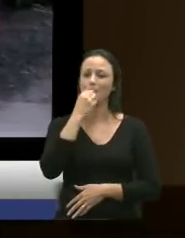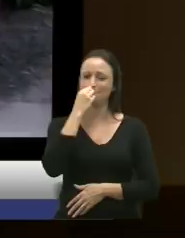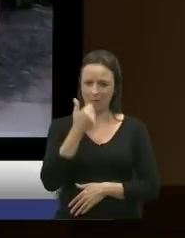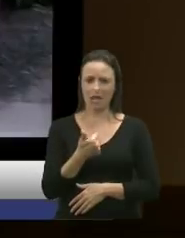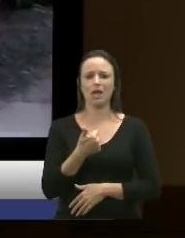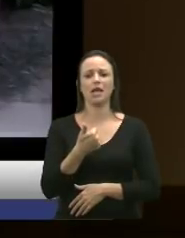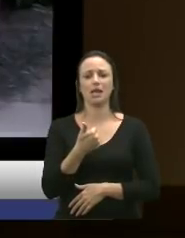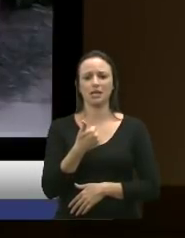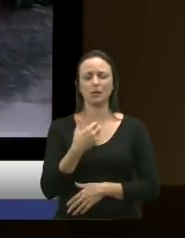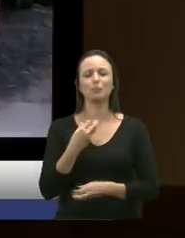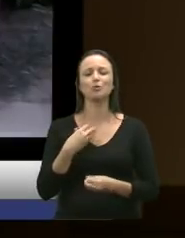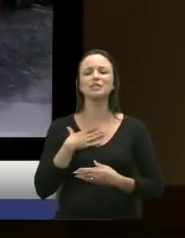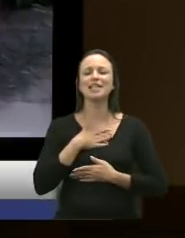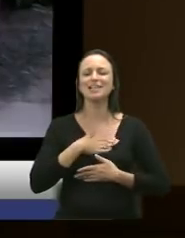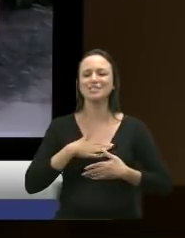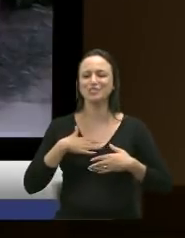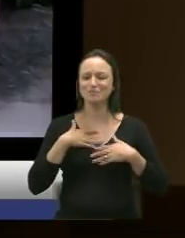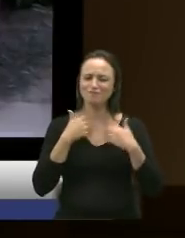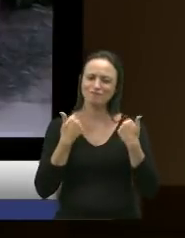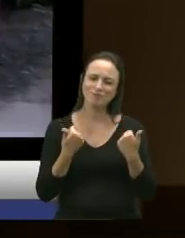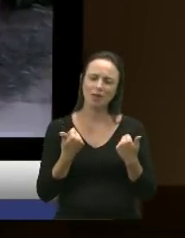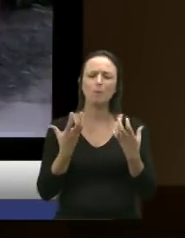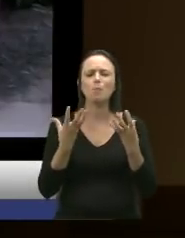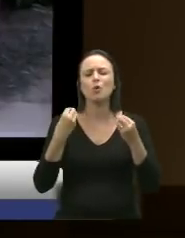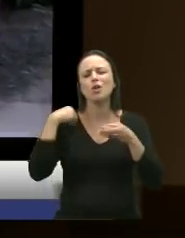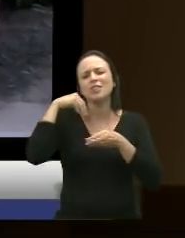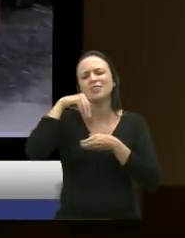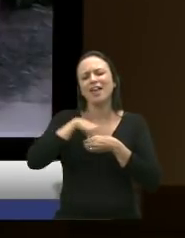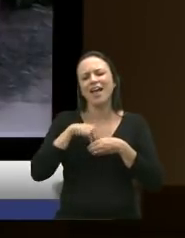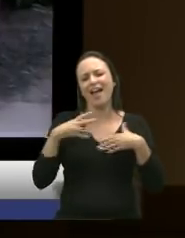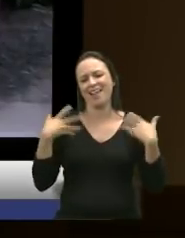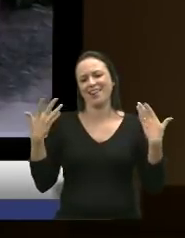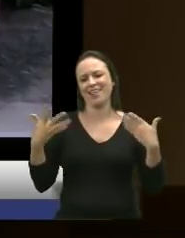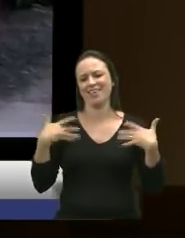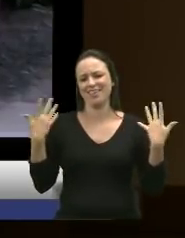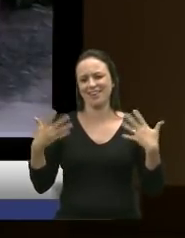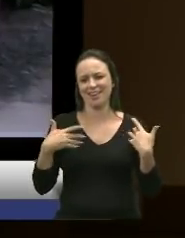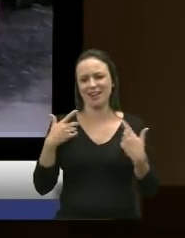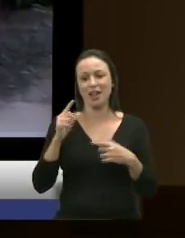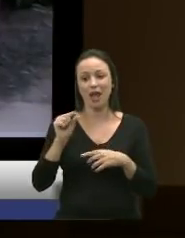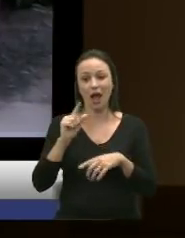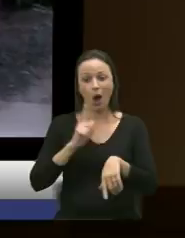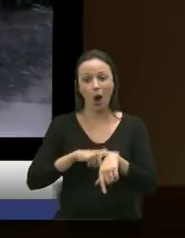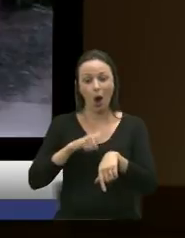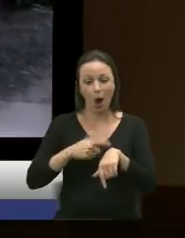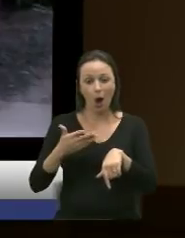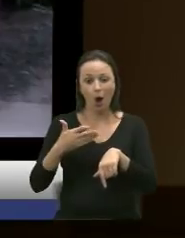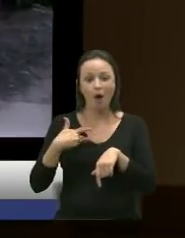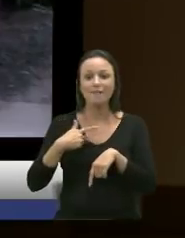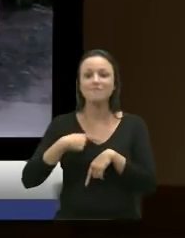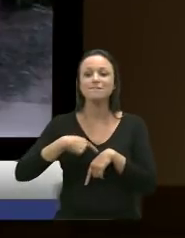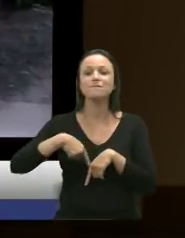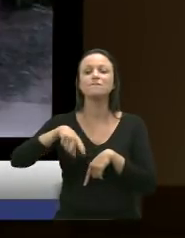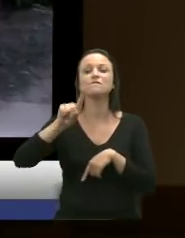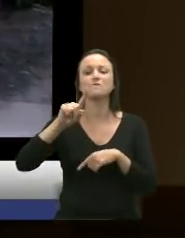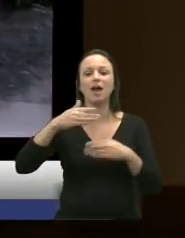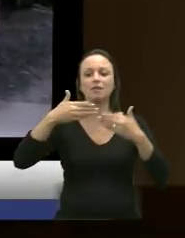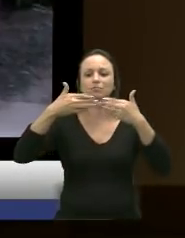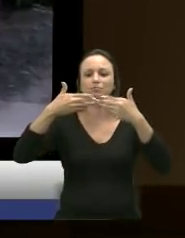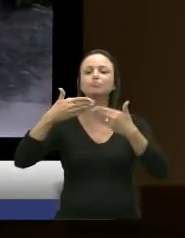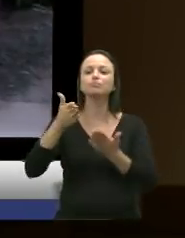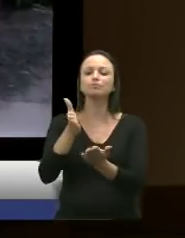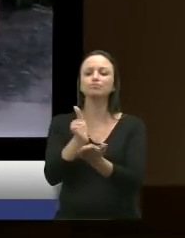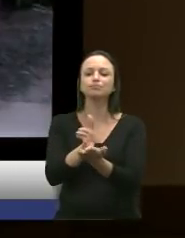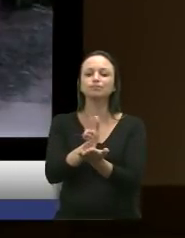muito satisfeito, cheio de alegria, porque vamos partir já neste momento para as divisas do